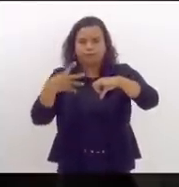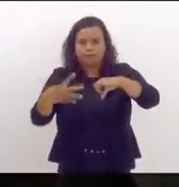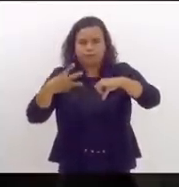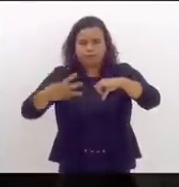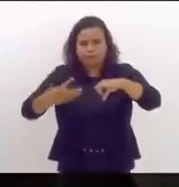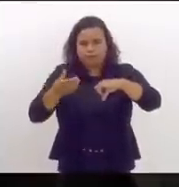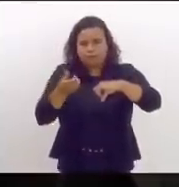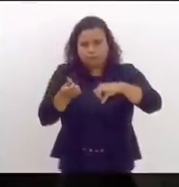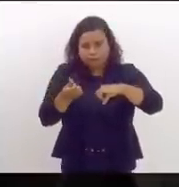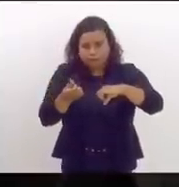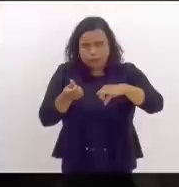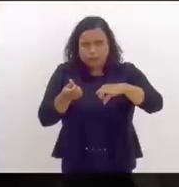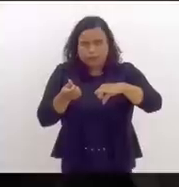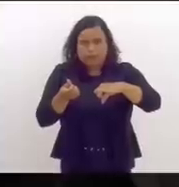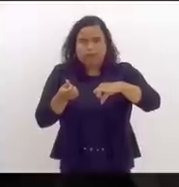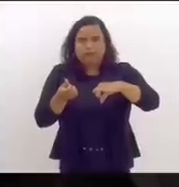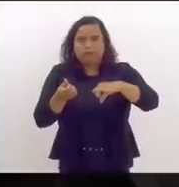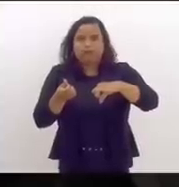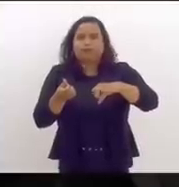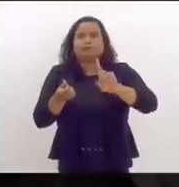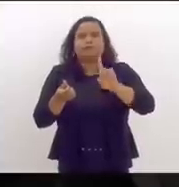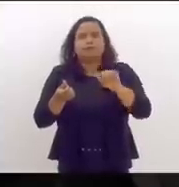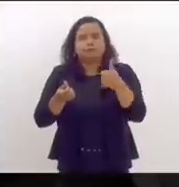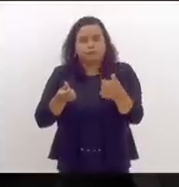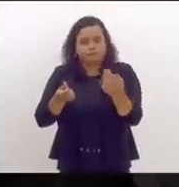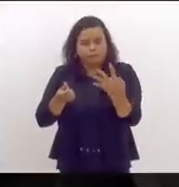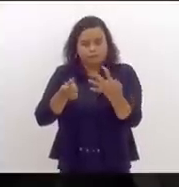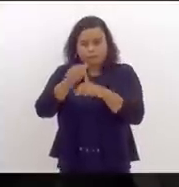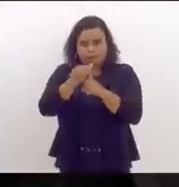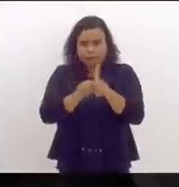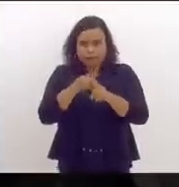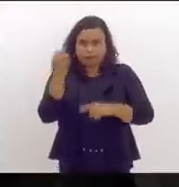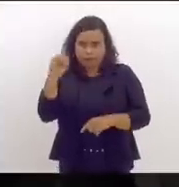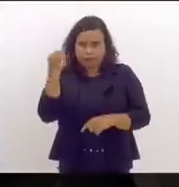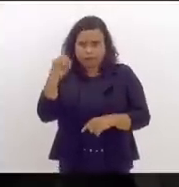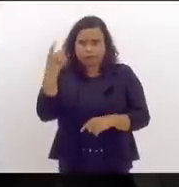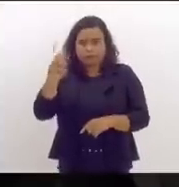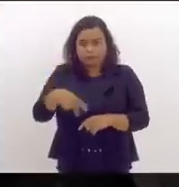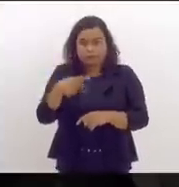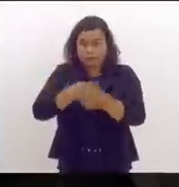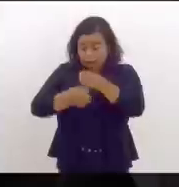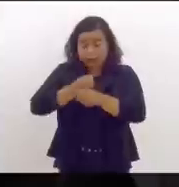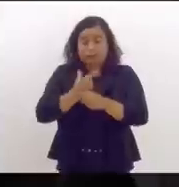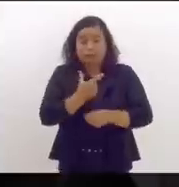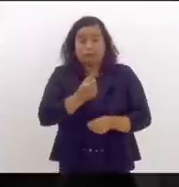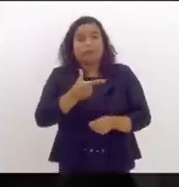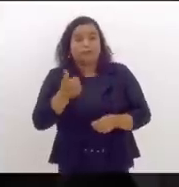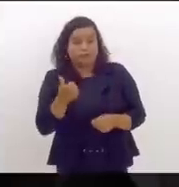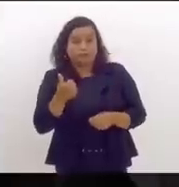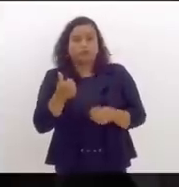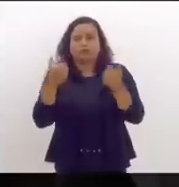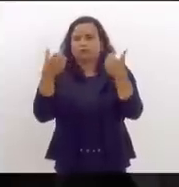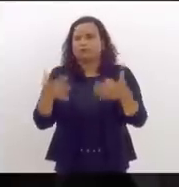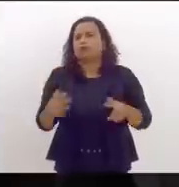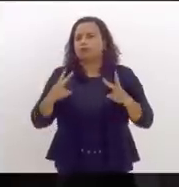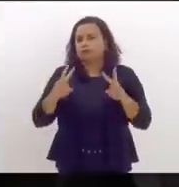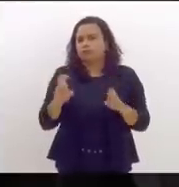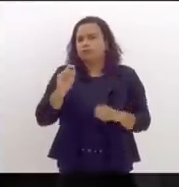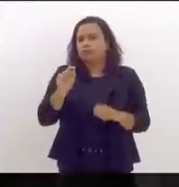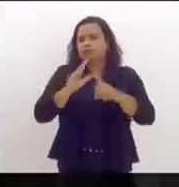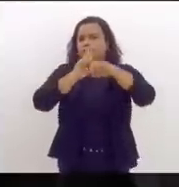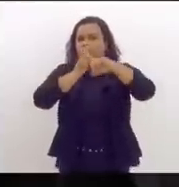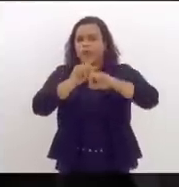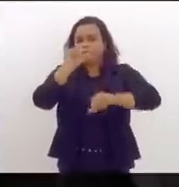9.436 de 14 de outubro de 2021 que dispõe sobre a